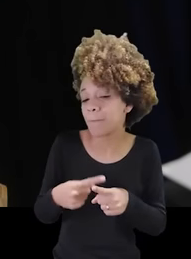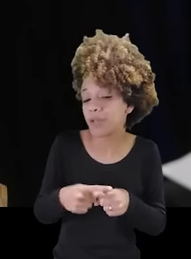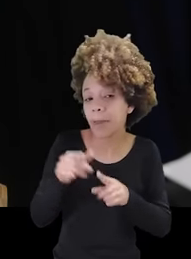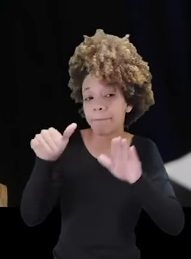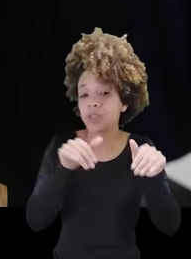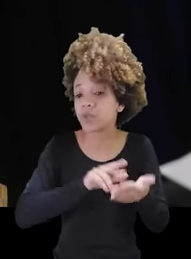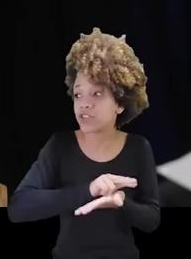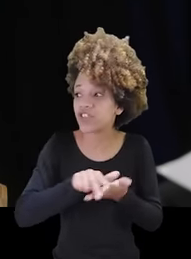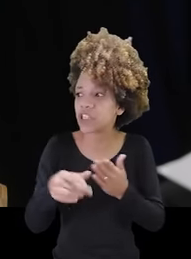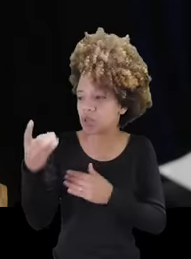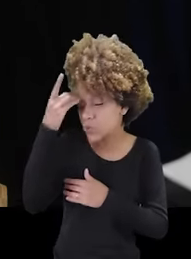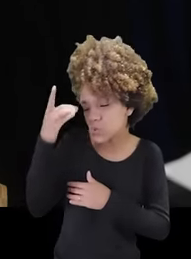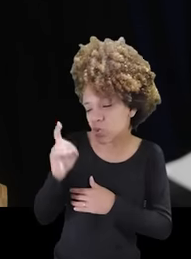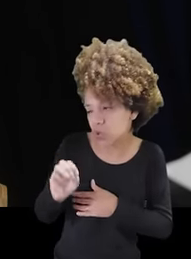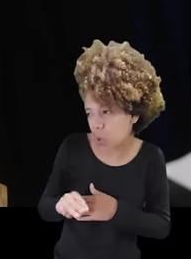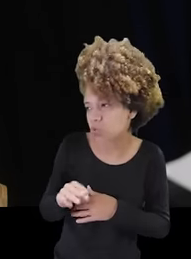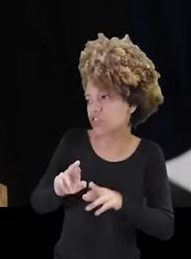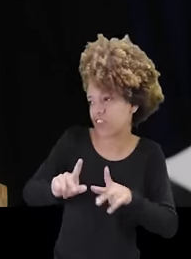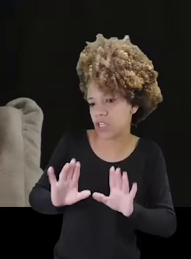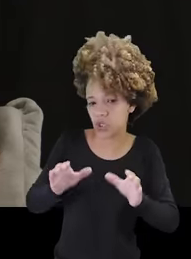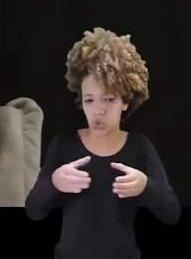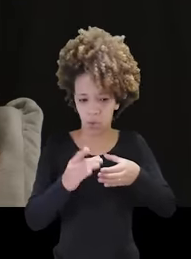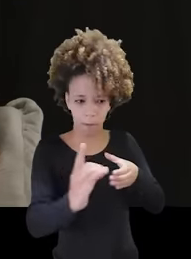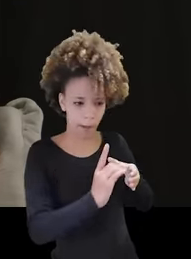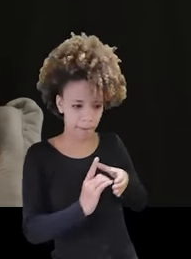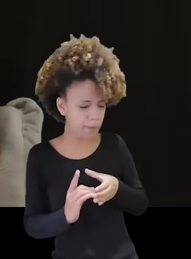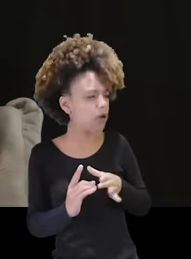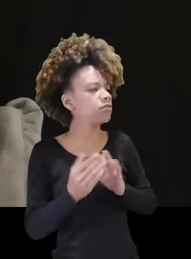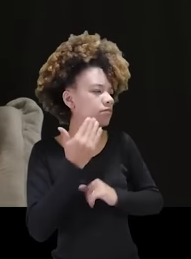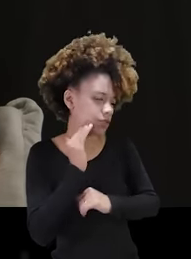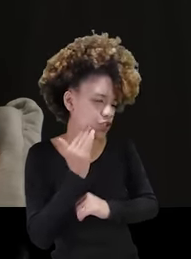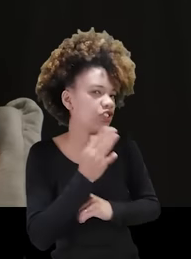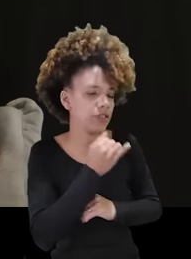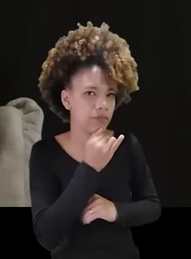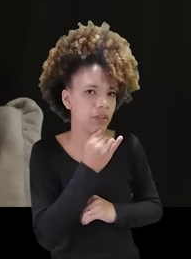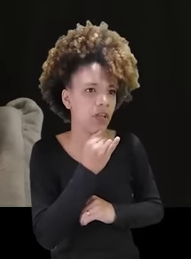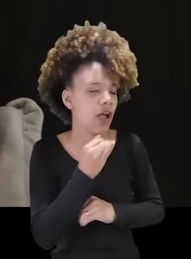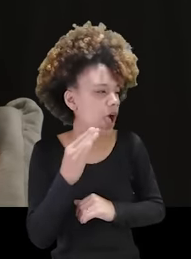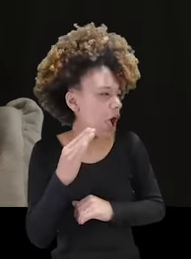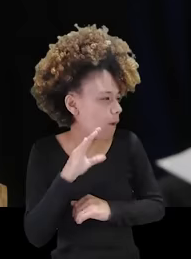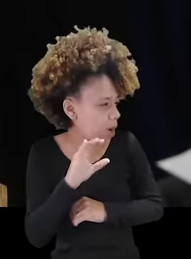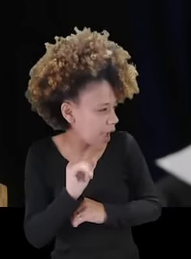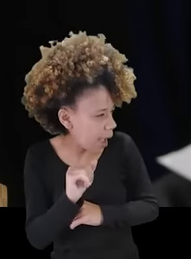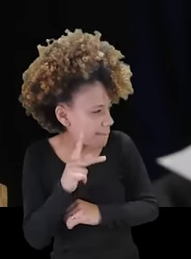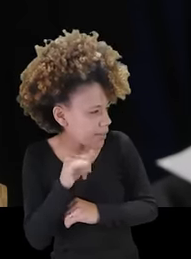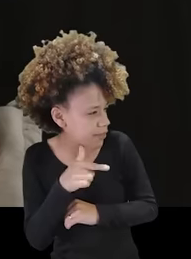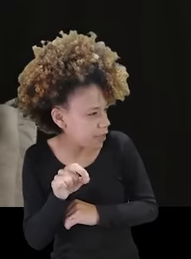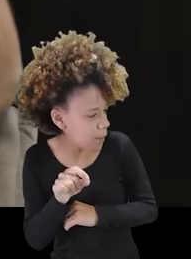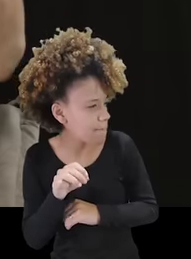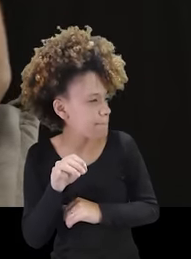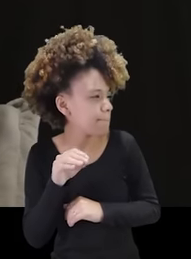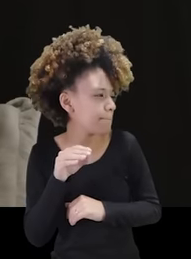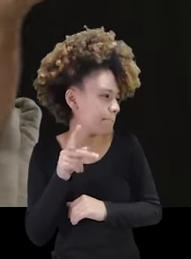diferentes de talentos diferentes e num grupo dá certo é tipo entendi tipo Capitão Planeta isso não sei